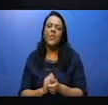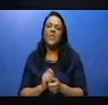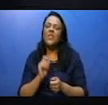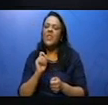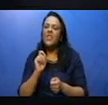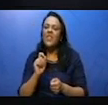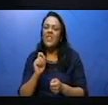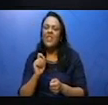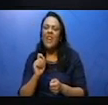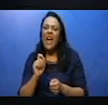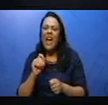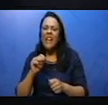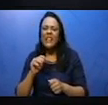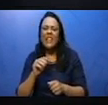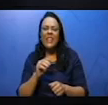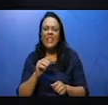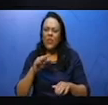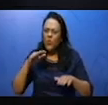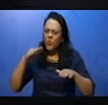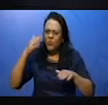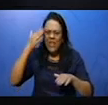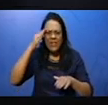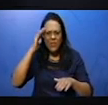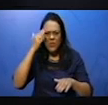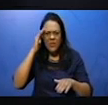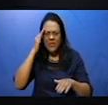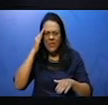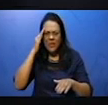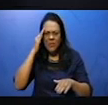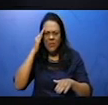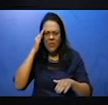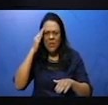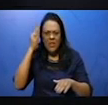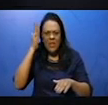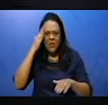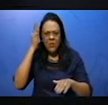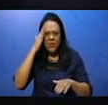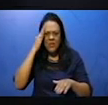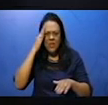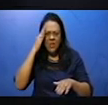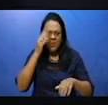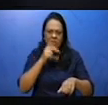ficcional, né? Ou então ela pode ser uma